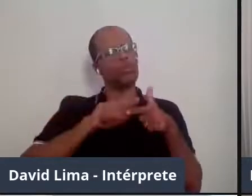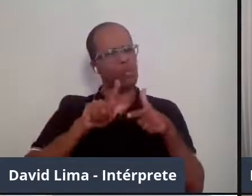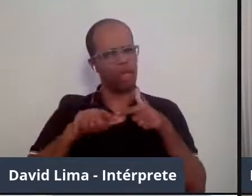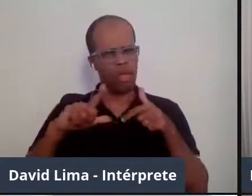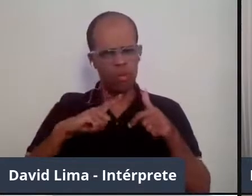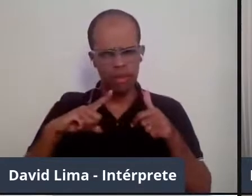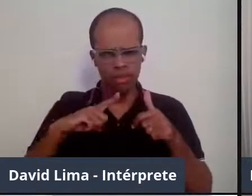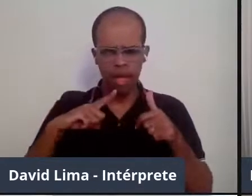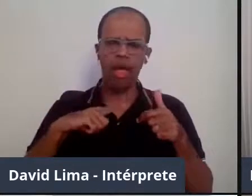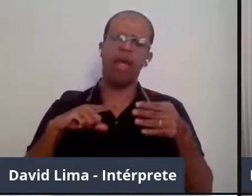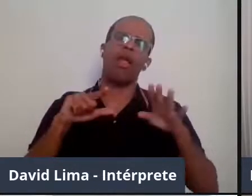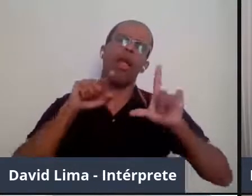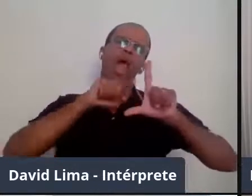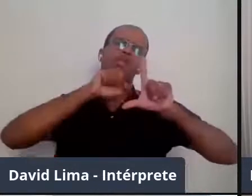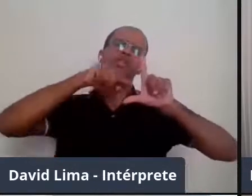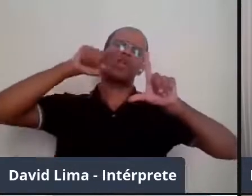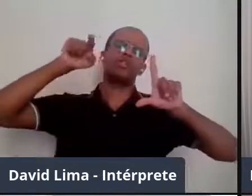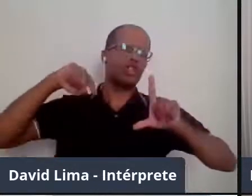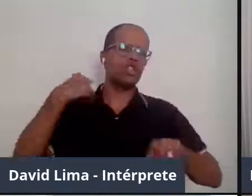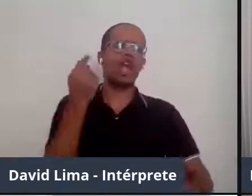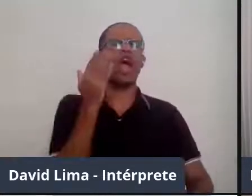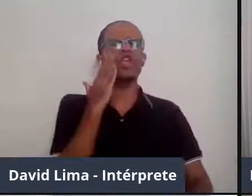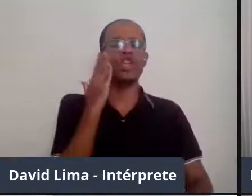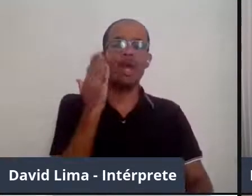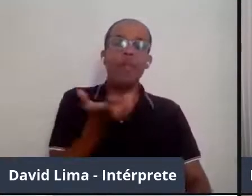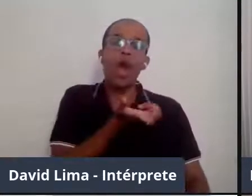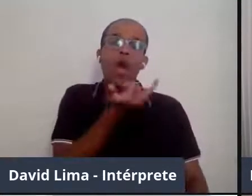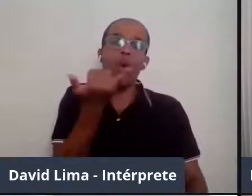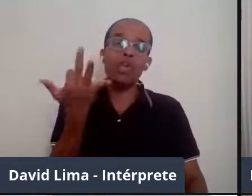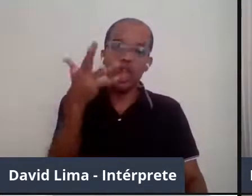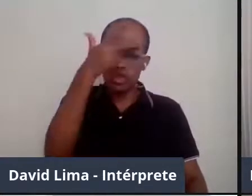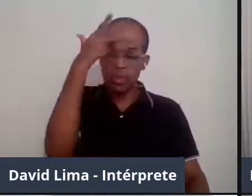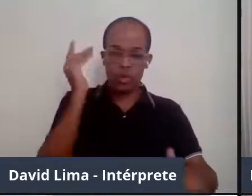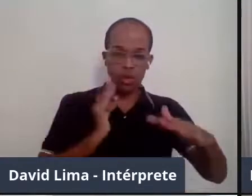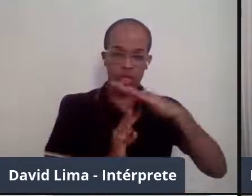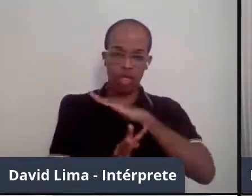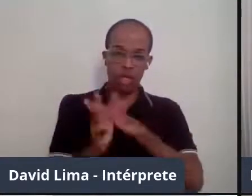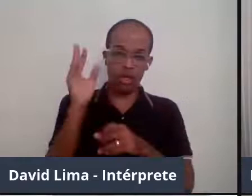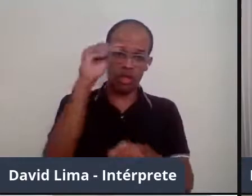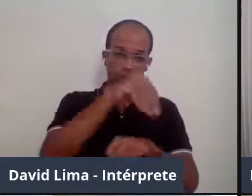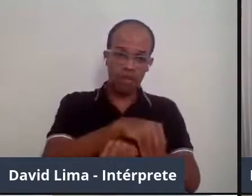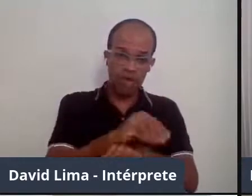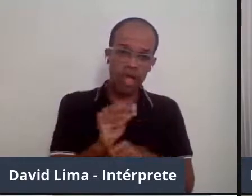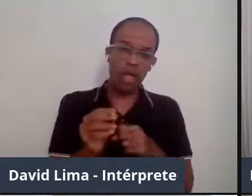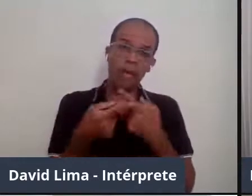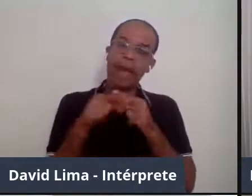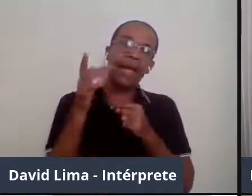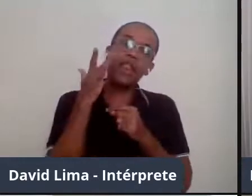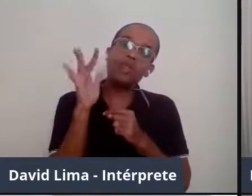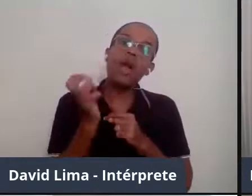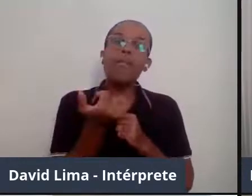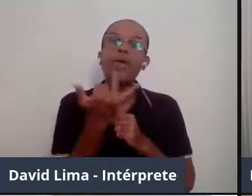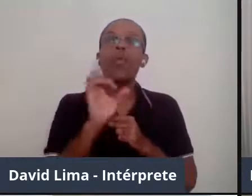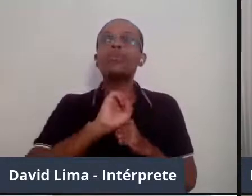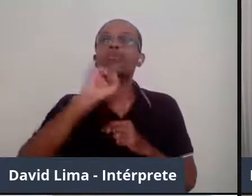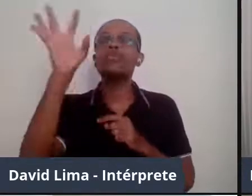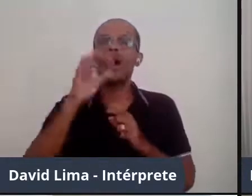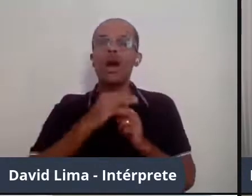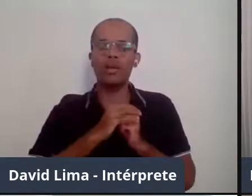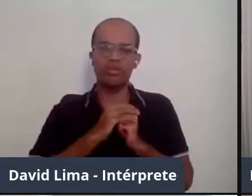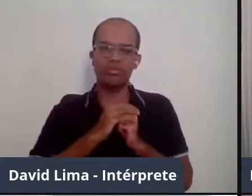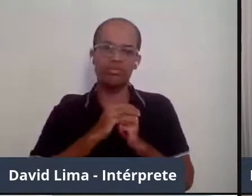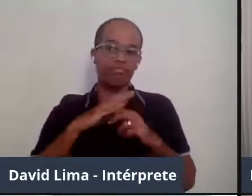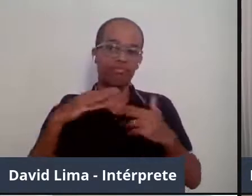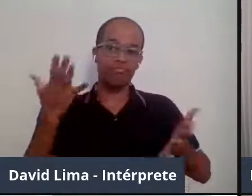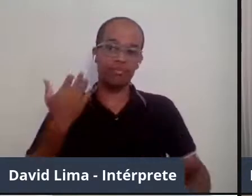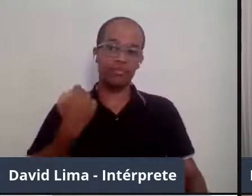as estatísticas. Sabemos do número de imigrantes que entram, mas não sabemos quanto que saem. Portanto, nossos números